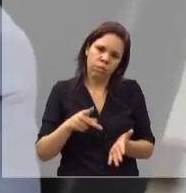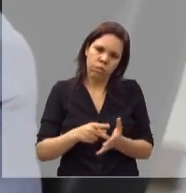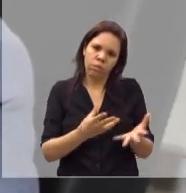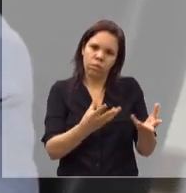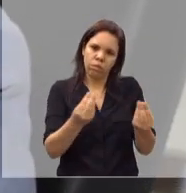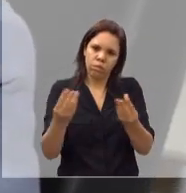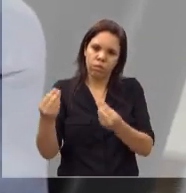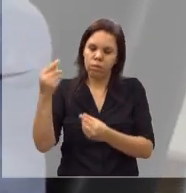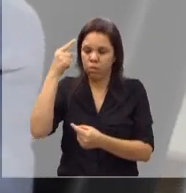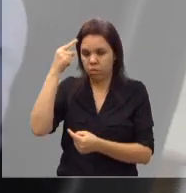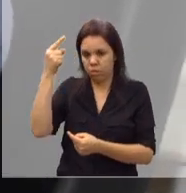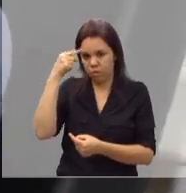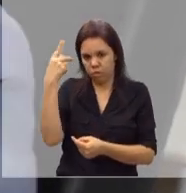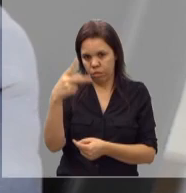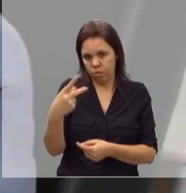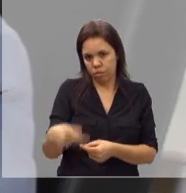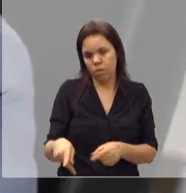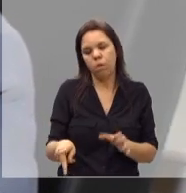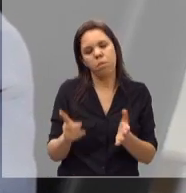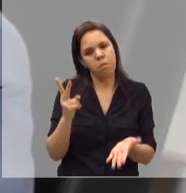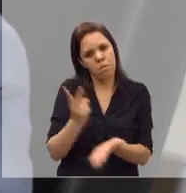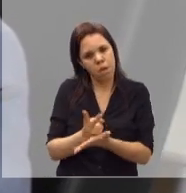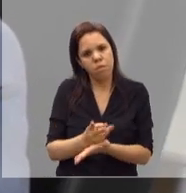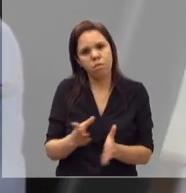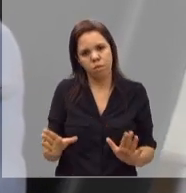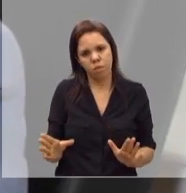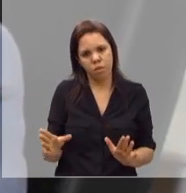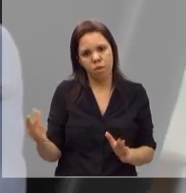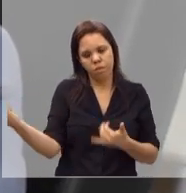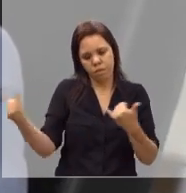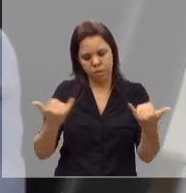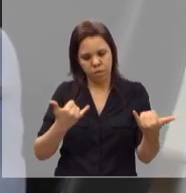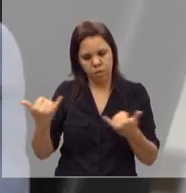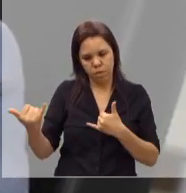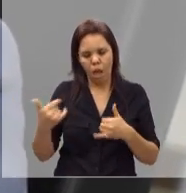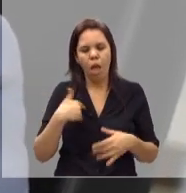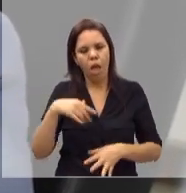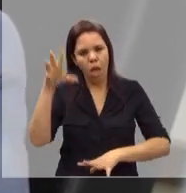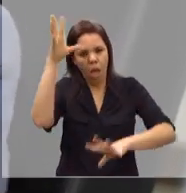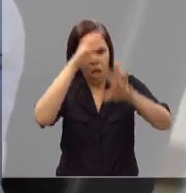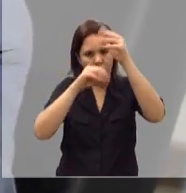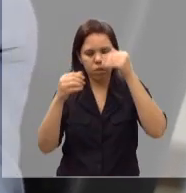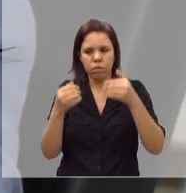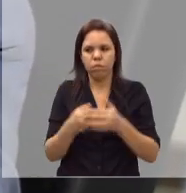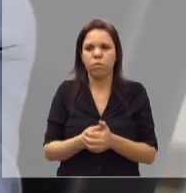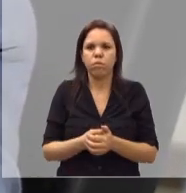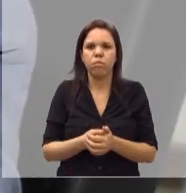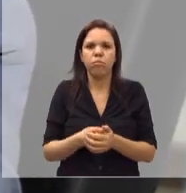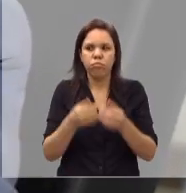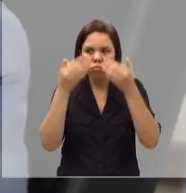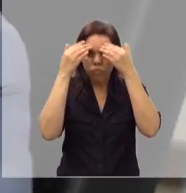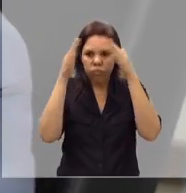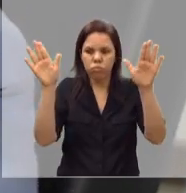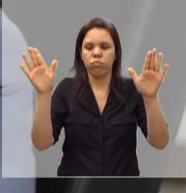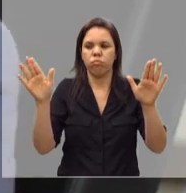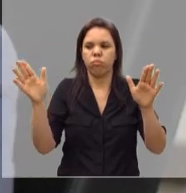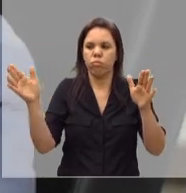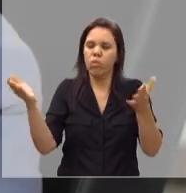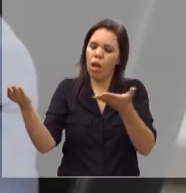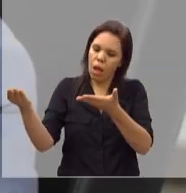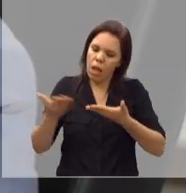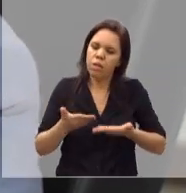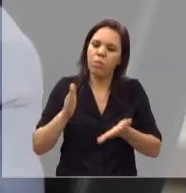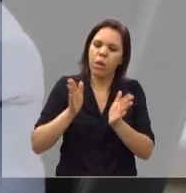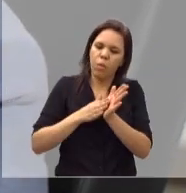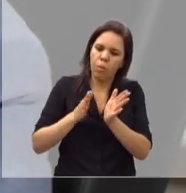muitas ideias, Viviane, vêm deles mesmos. Porque eu aprendi a me abrir, ouvir o cidadão como um todo.